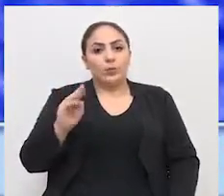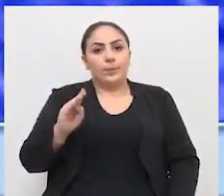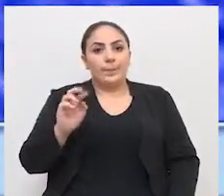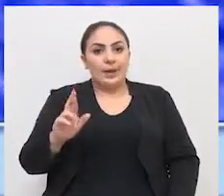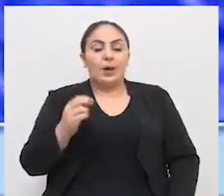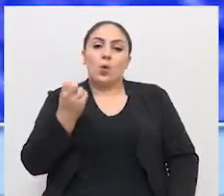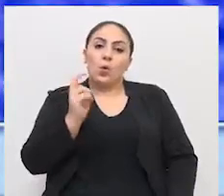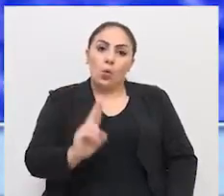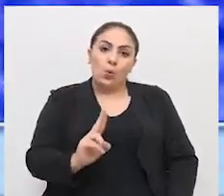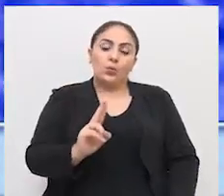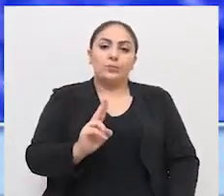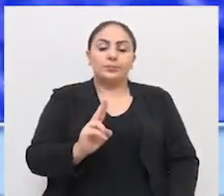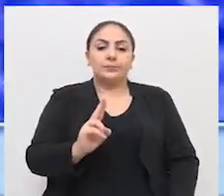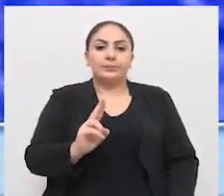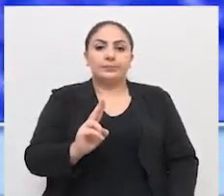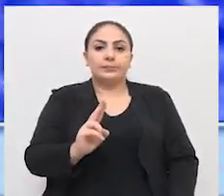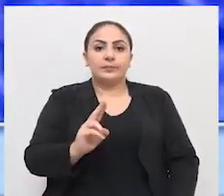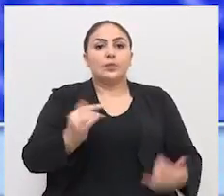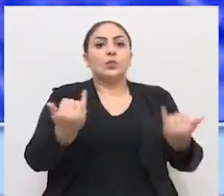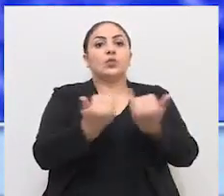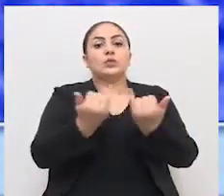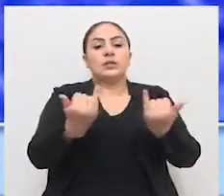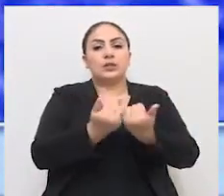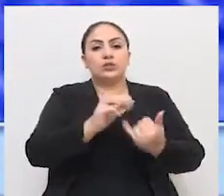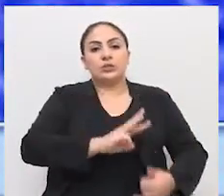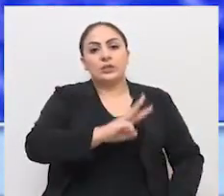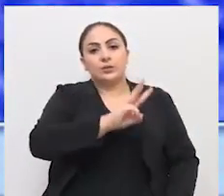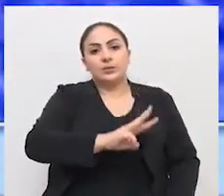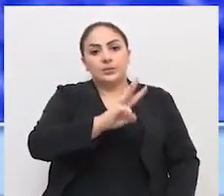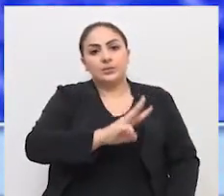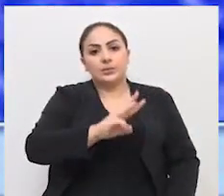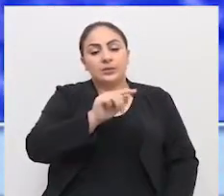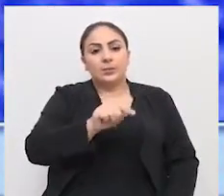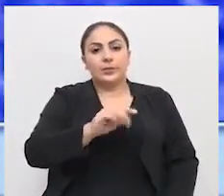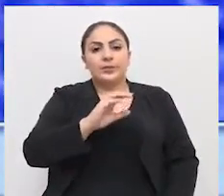www.comprasrs.gov.br ou através do site